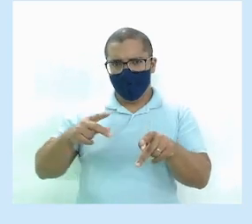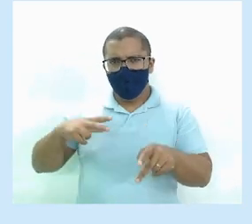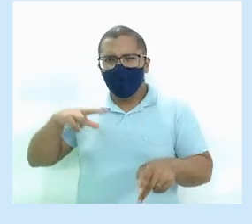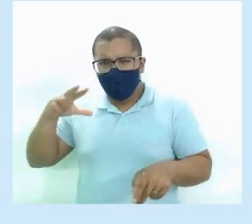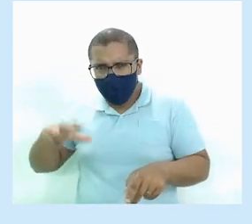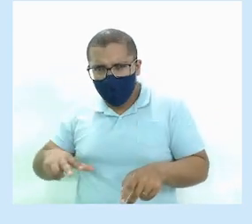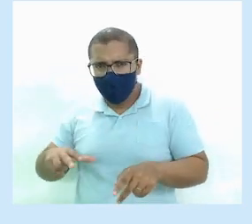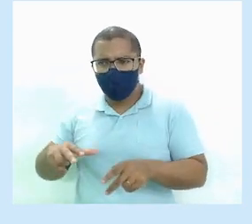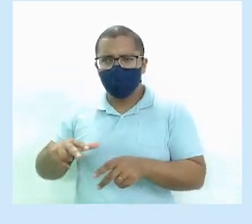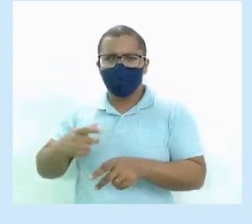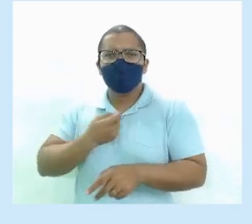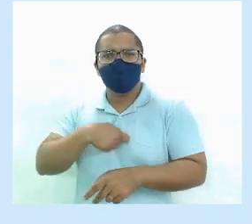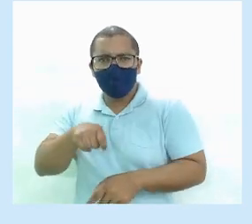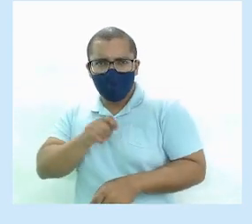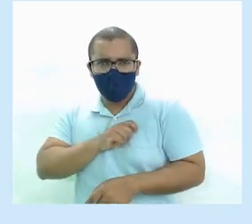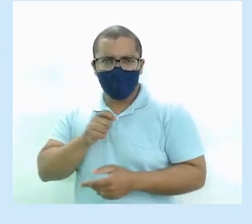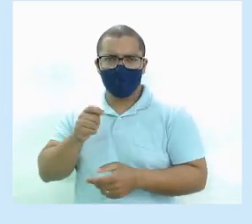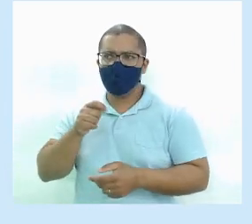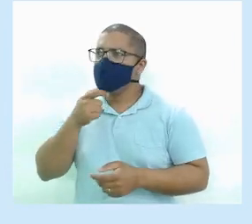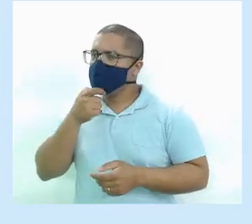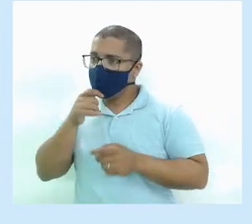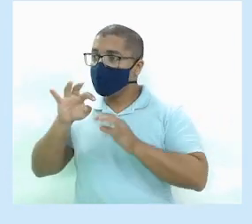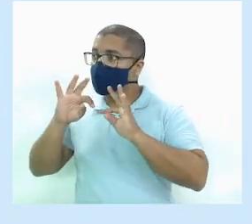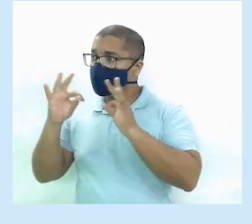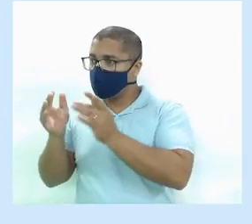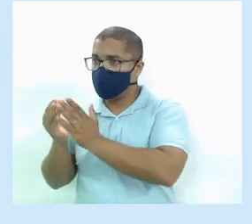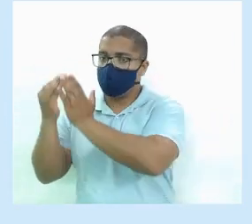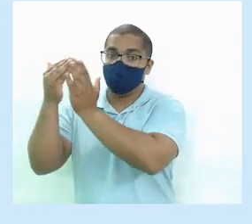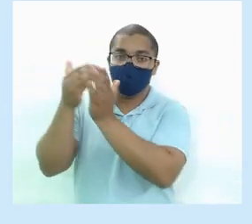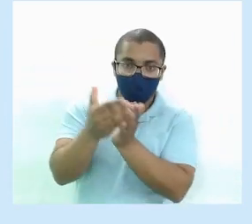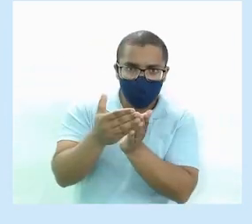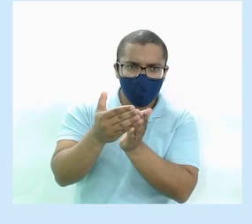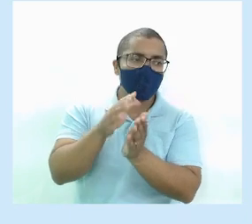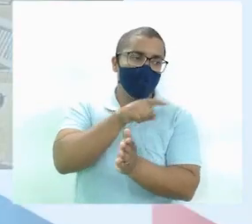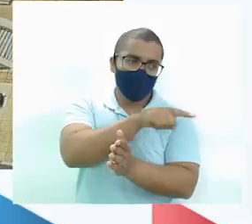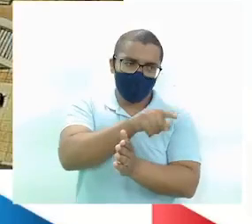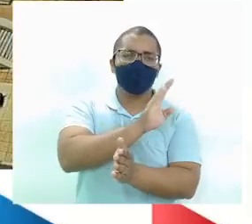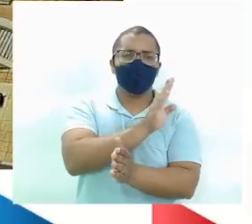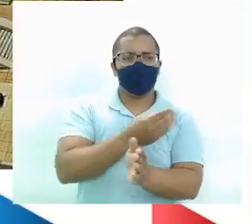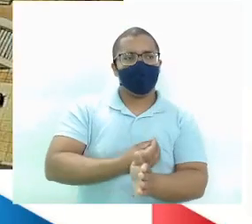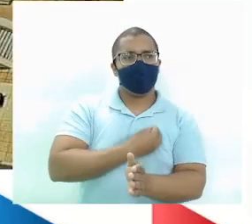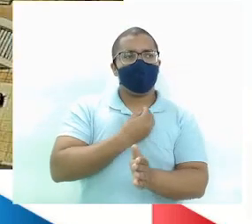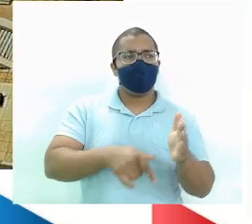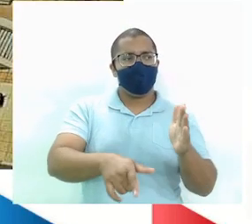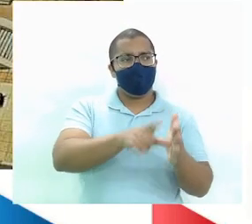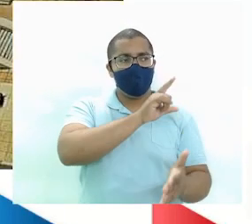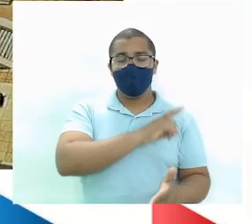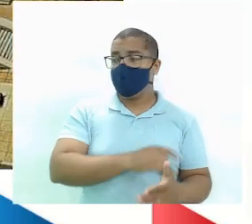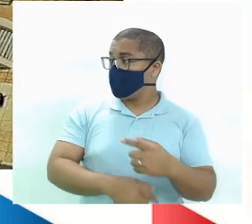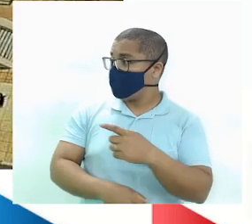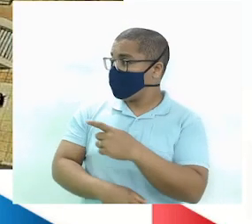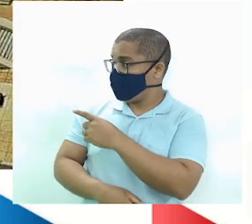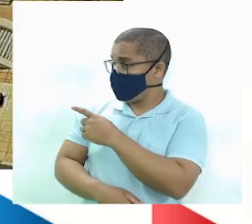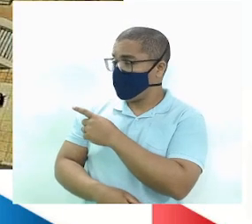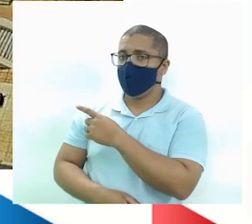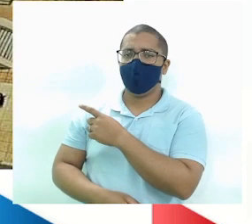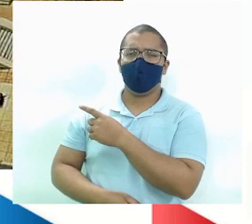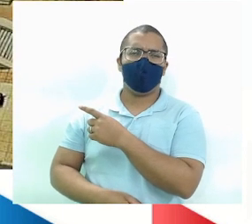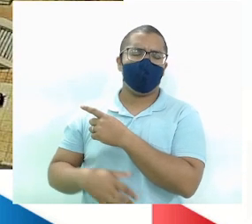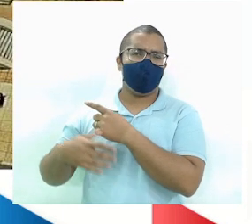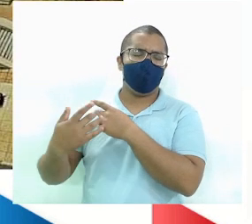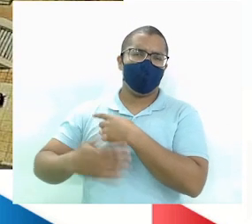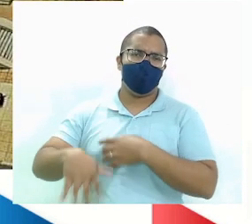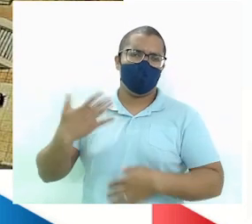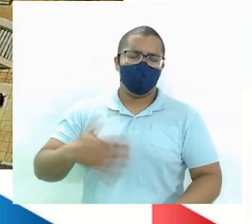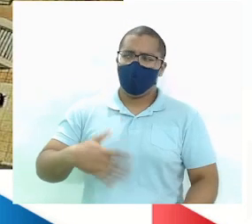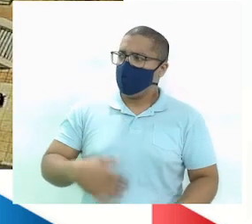espanhóis chegarem, os ingleses americanos. Olha que imagem espetacular da sociedade